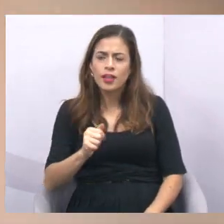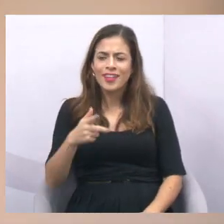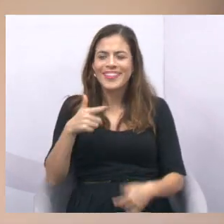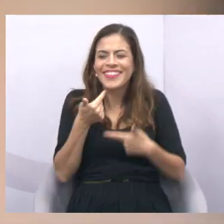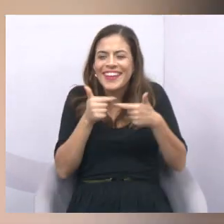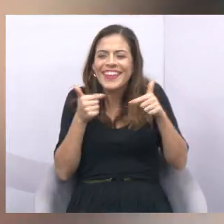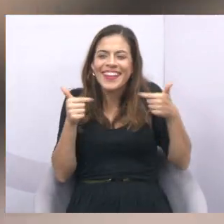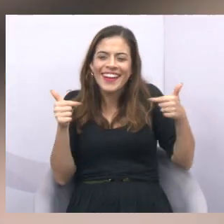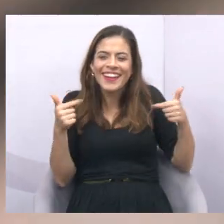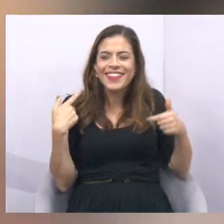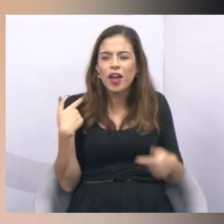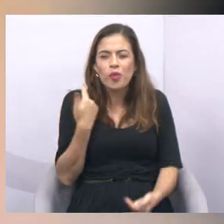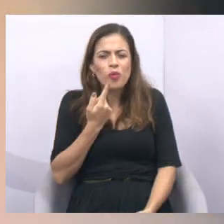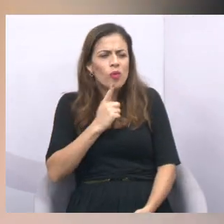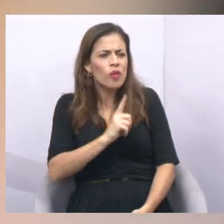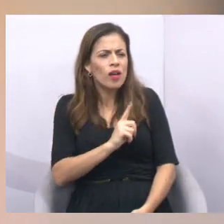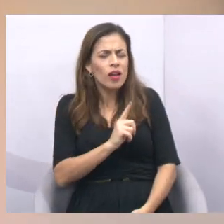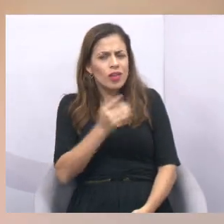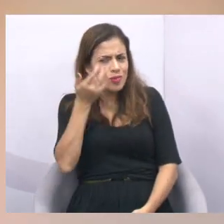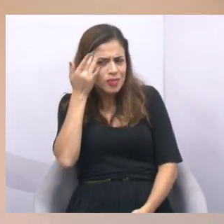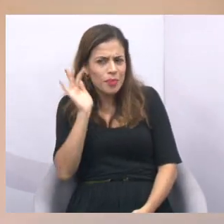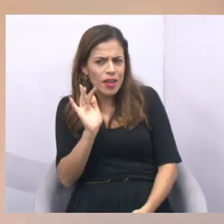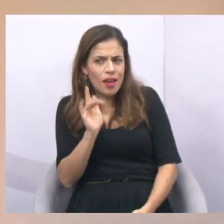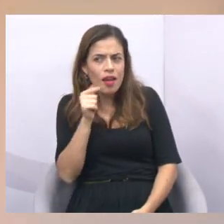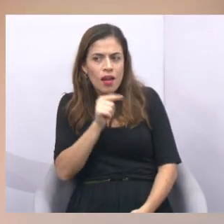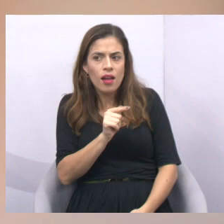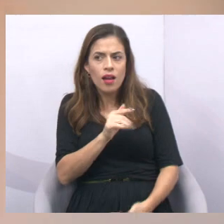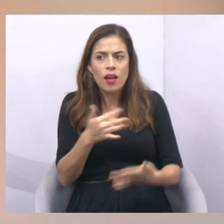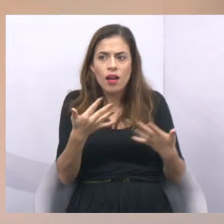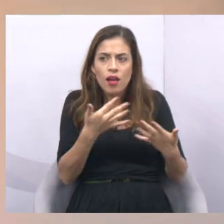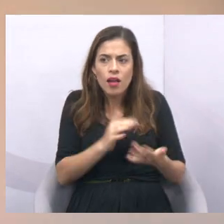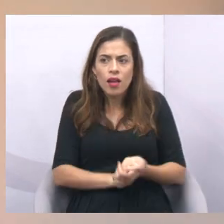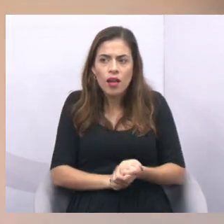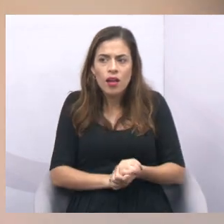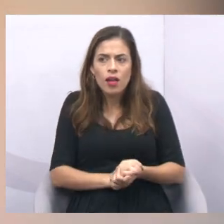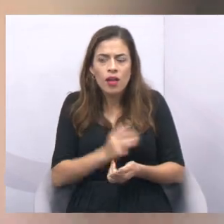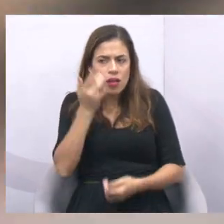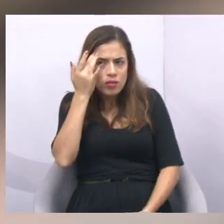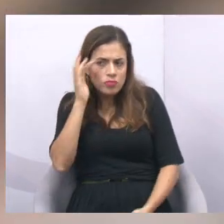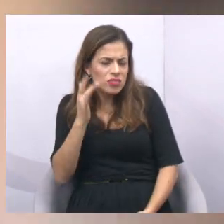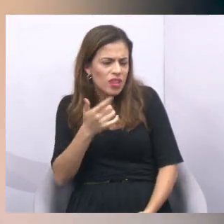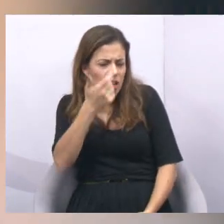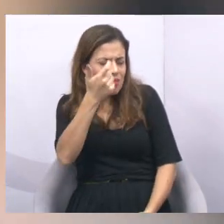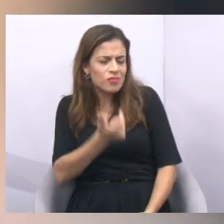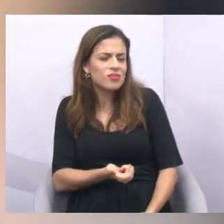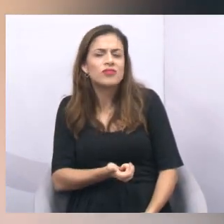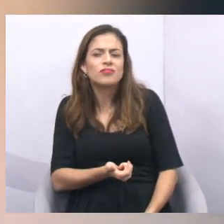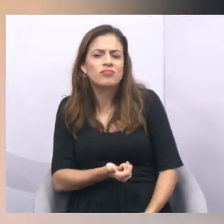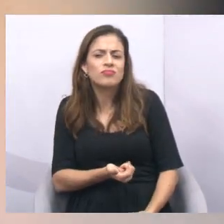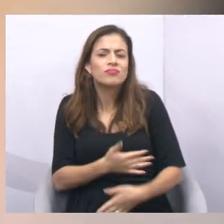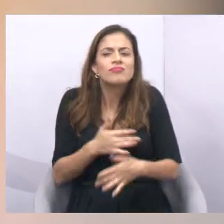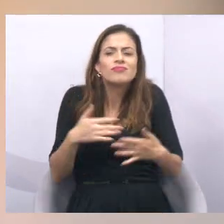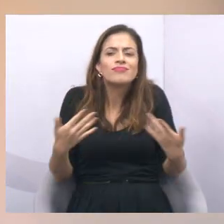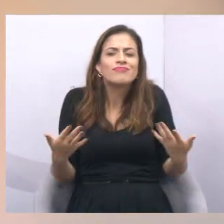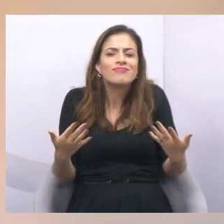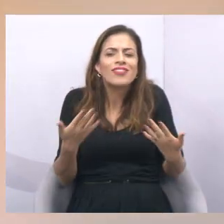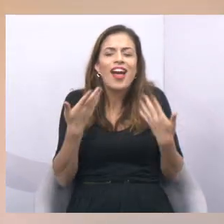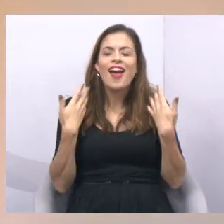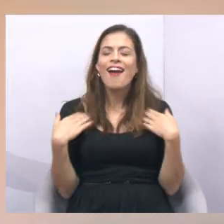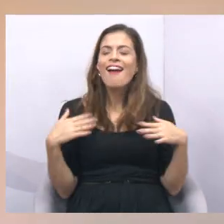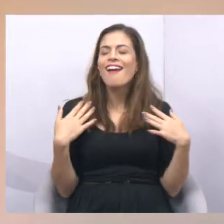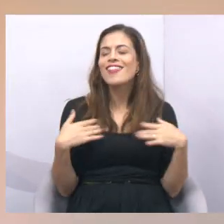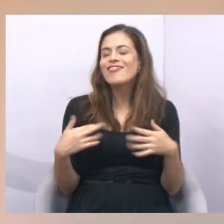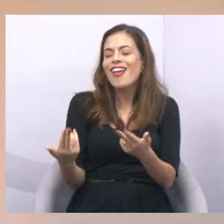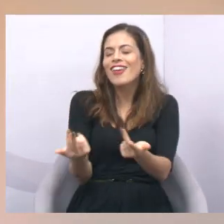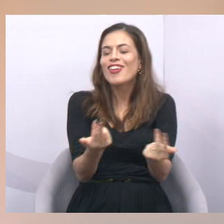Bielkov e eu virei garotão, né? Tudo bem, ele também não sabe quem eu sou, então vai ficar tudo tranquilo,